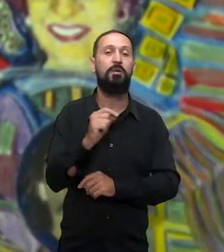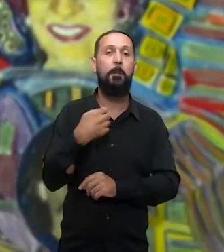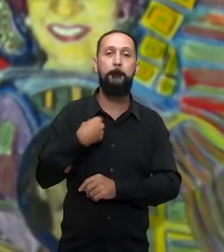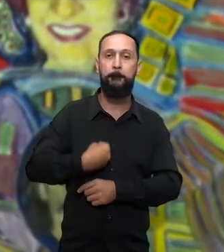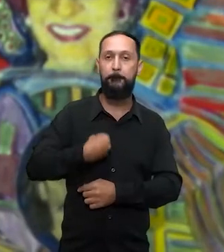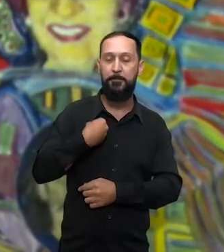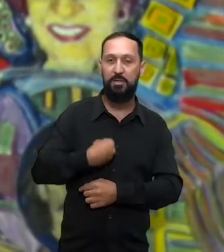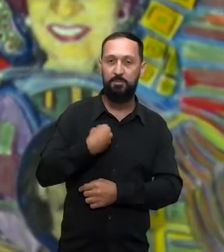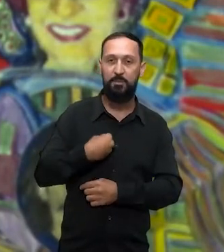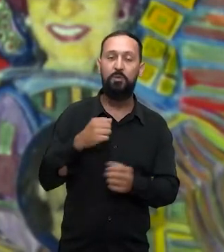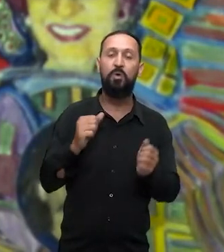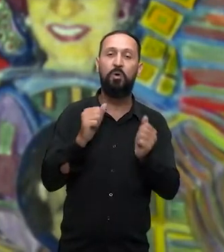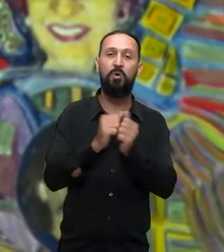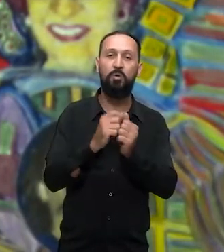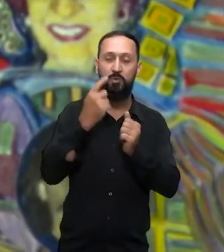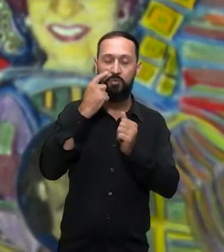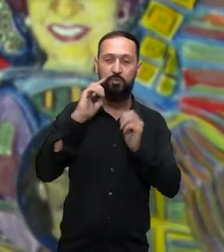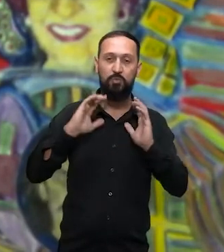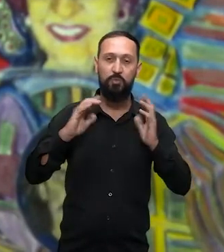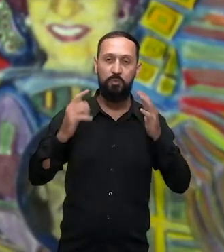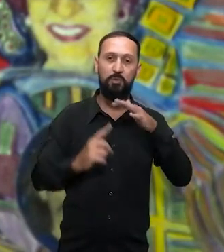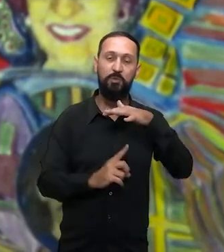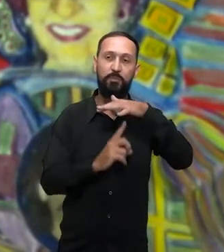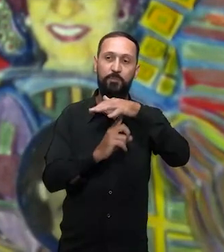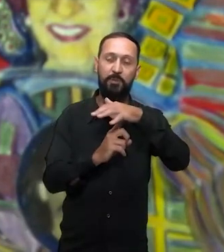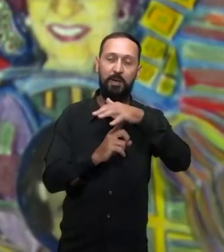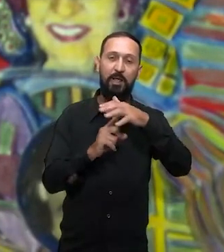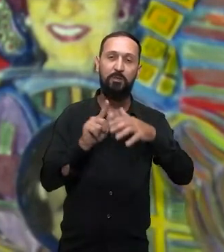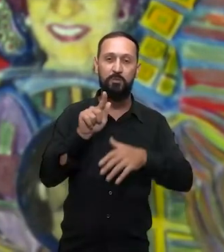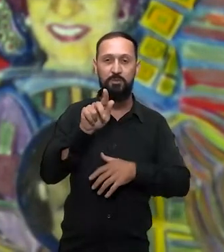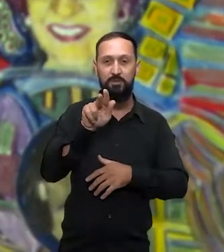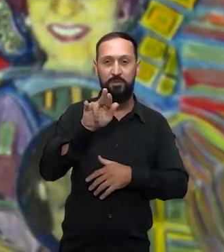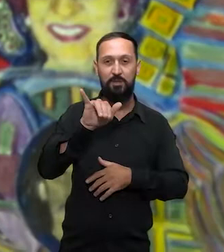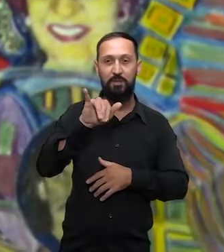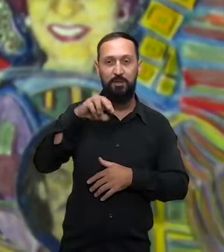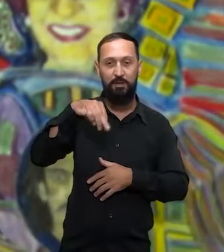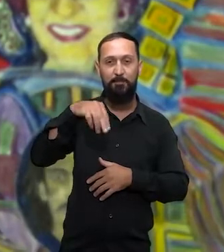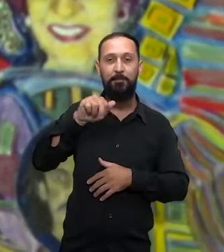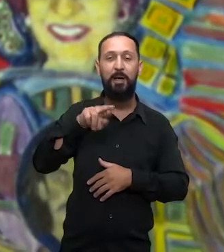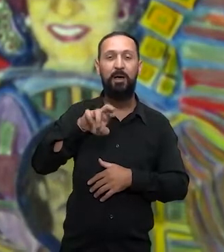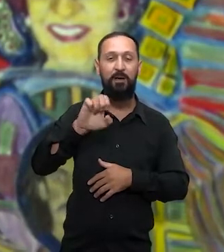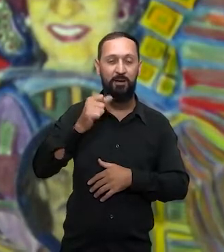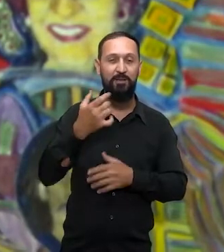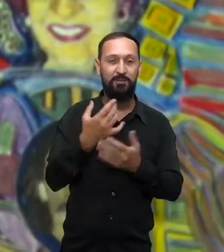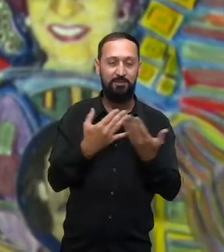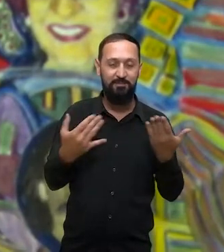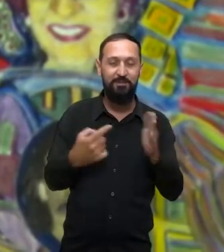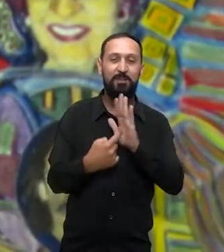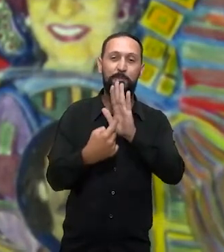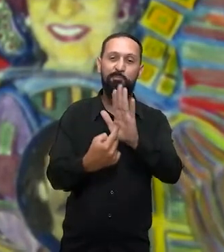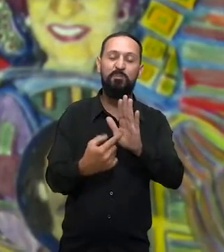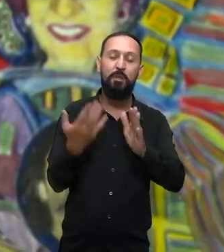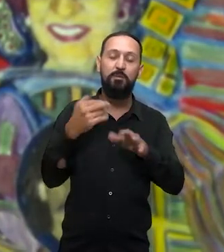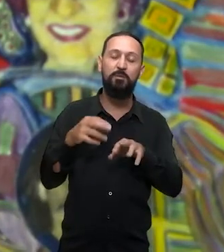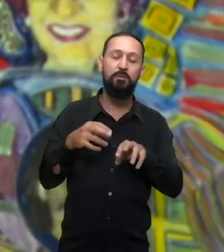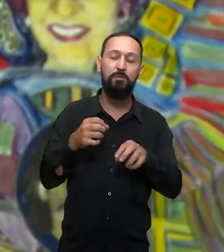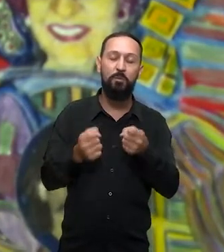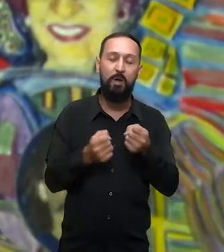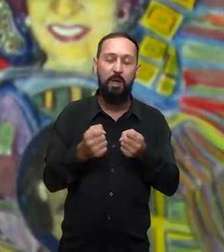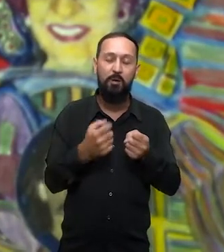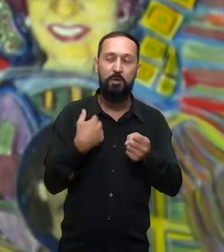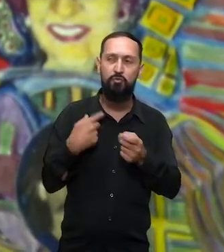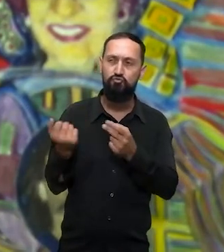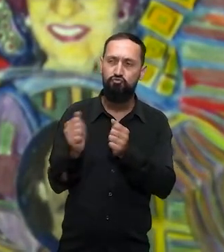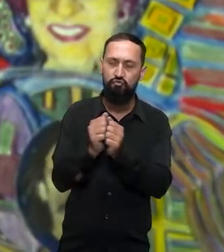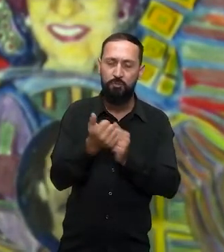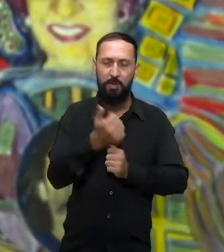ele participava lá com a gente no Festival da Chapada dos Guimarães, né? E uma vez nós descemos no mesmo carro, junto de